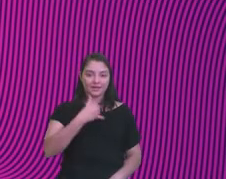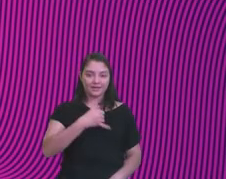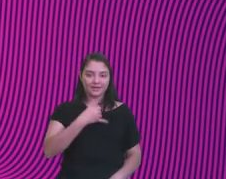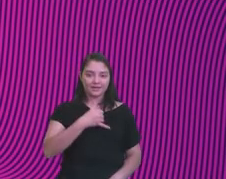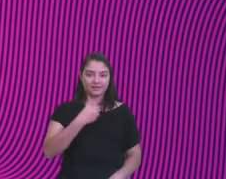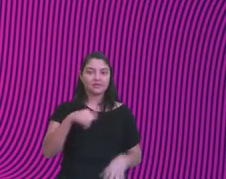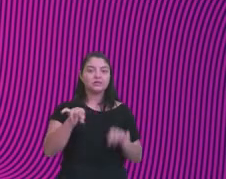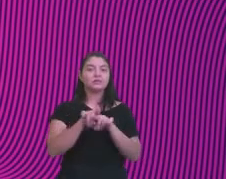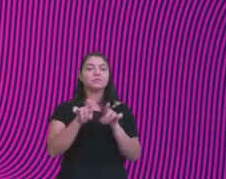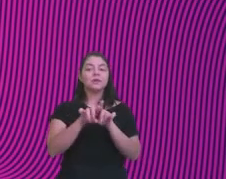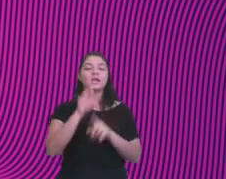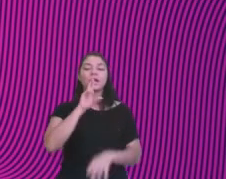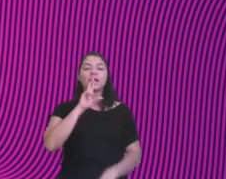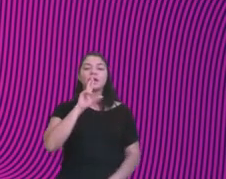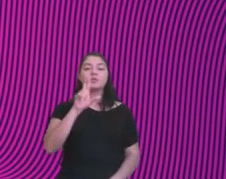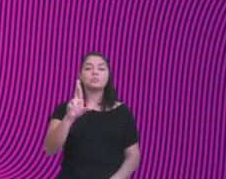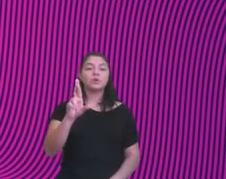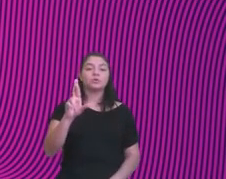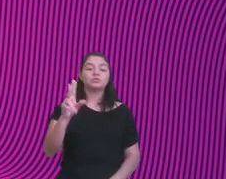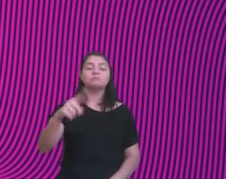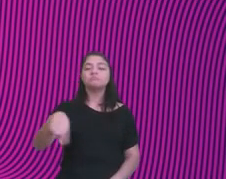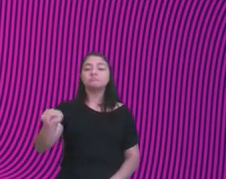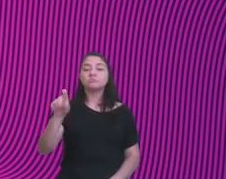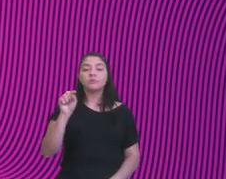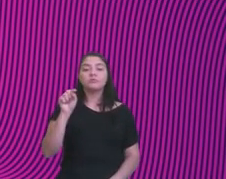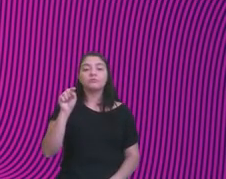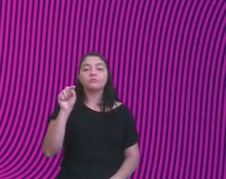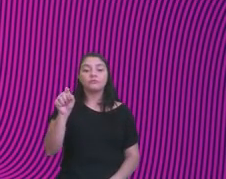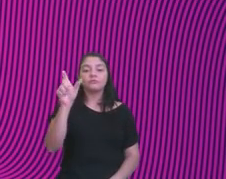de saber se você